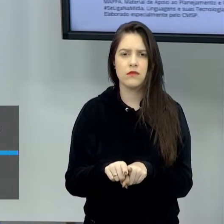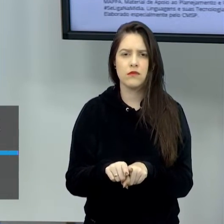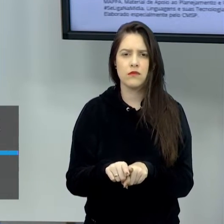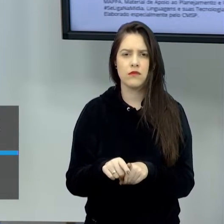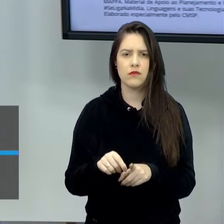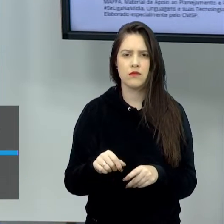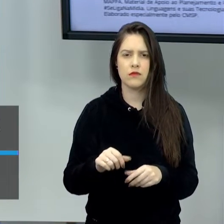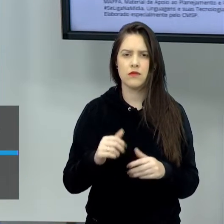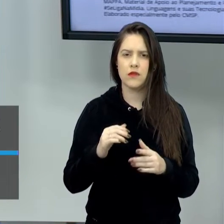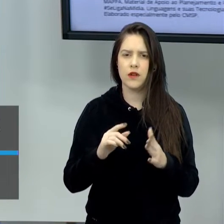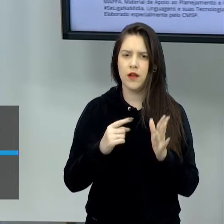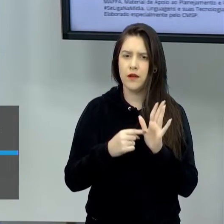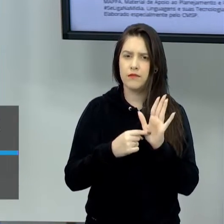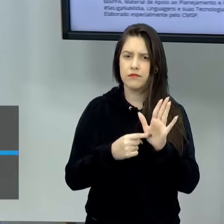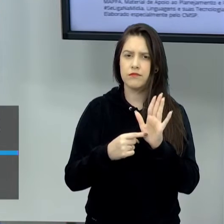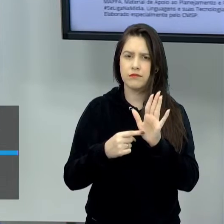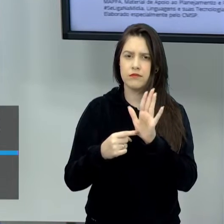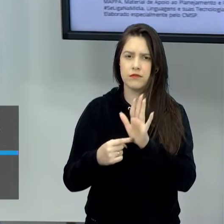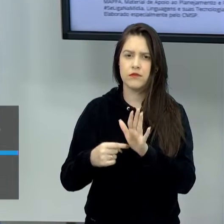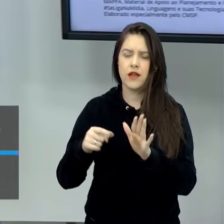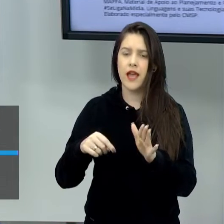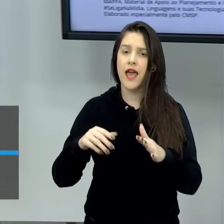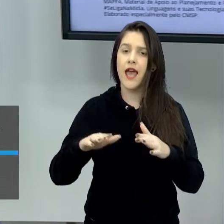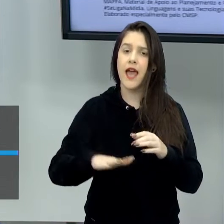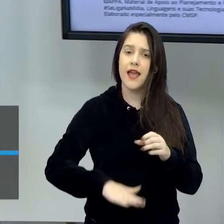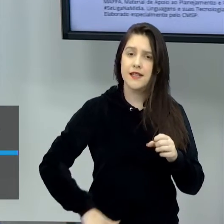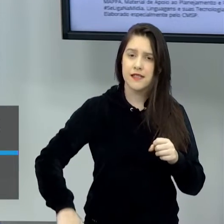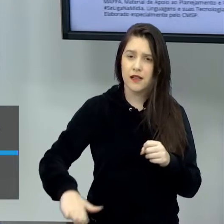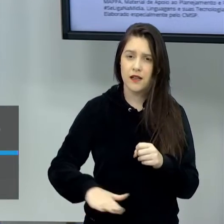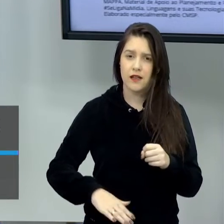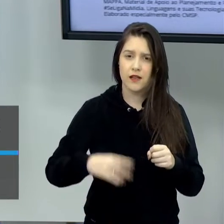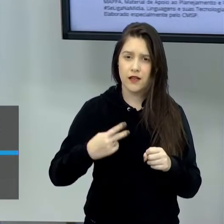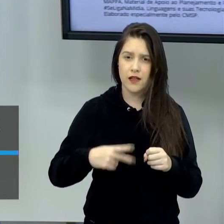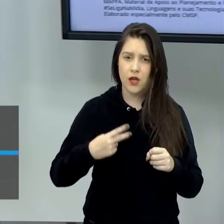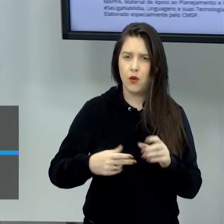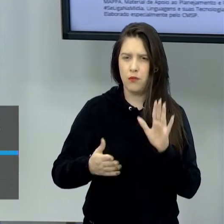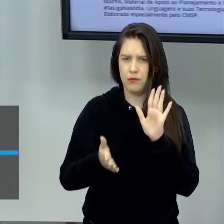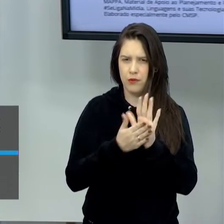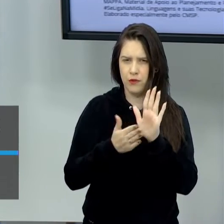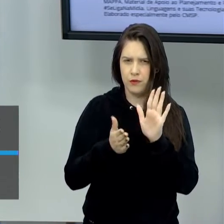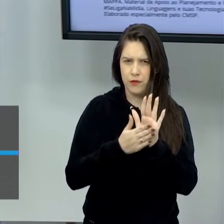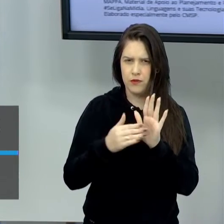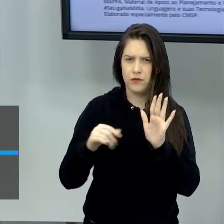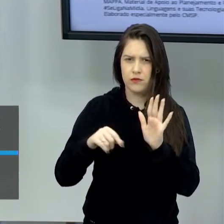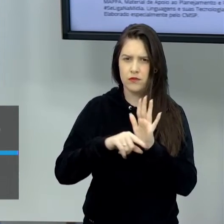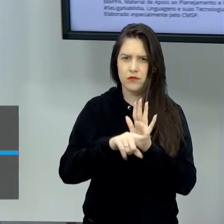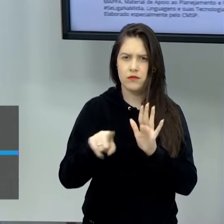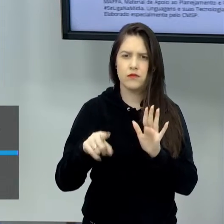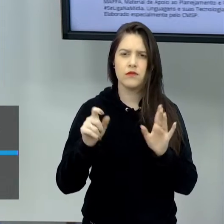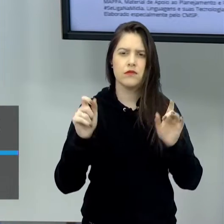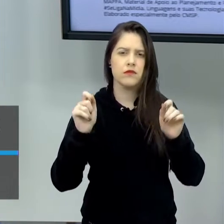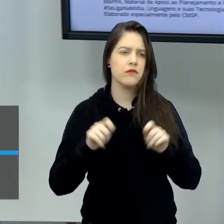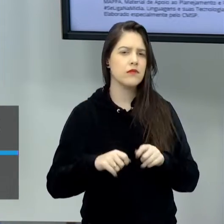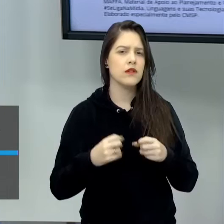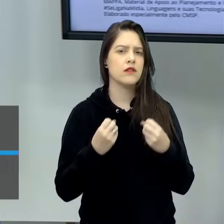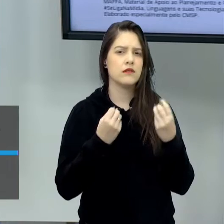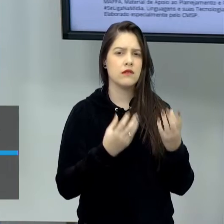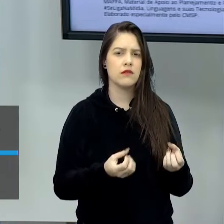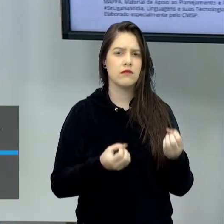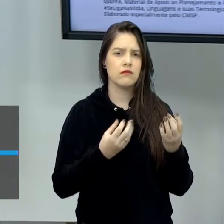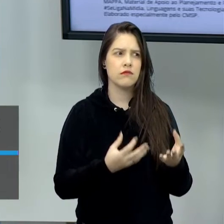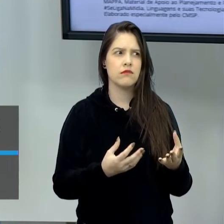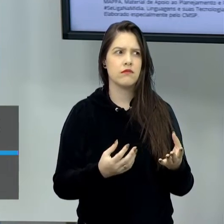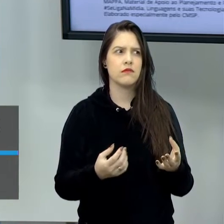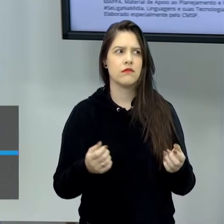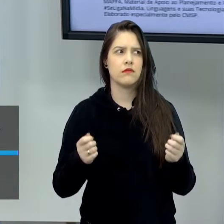determinadas situações. Então, essa base aqui que eu passarei, essa base teórica, ela vai fomentar